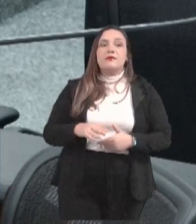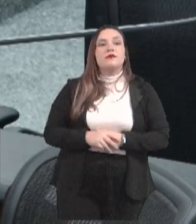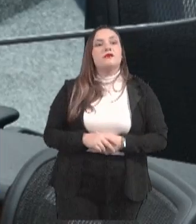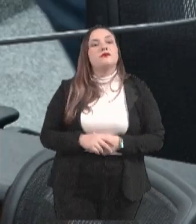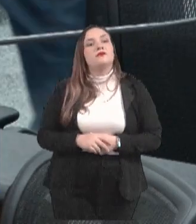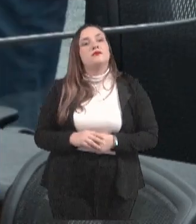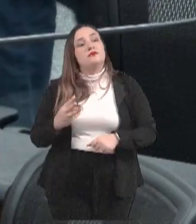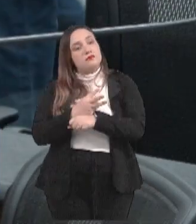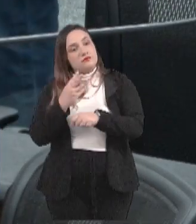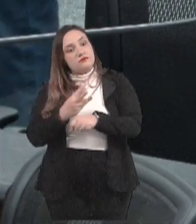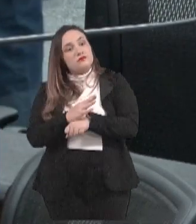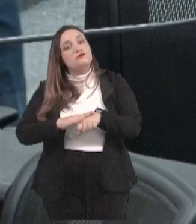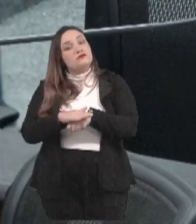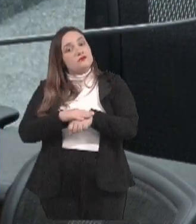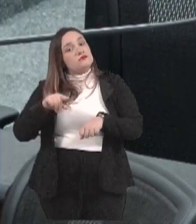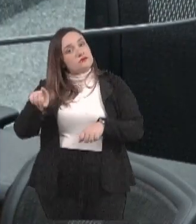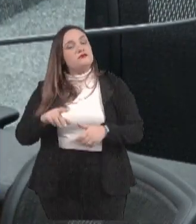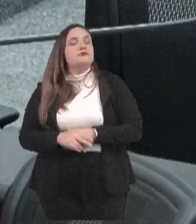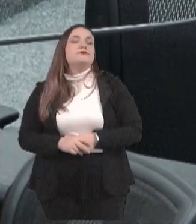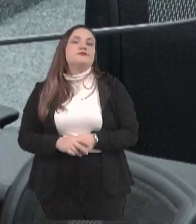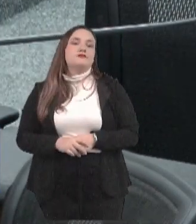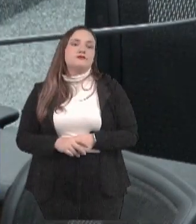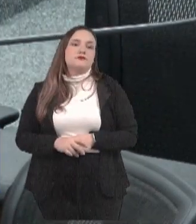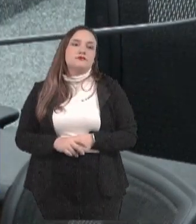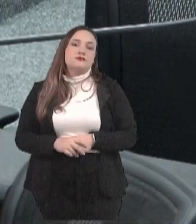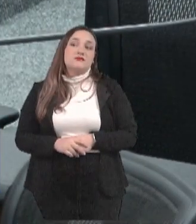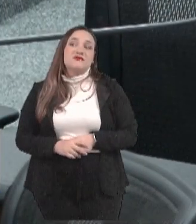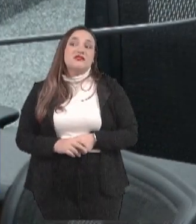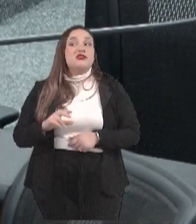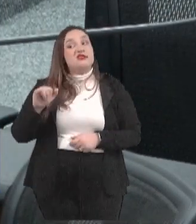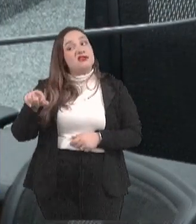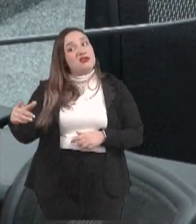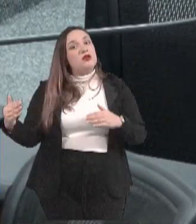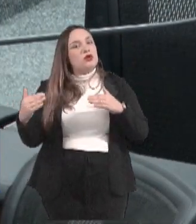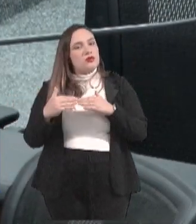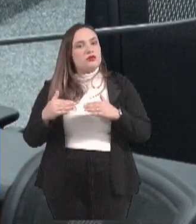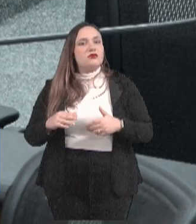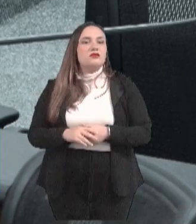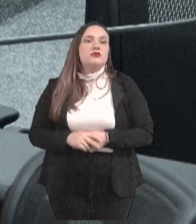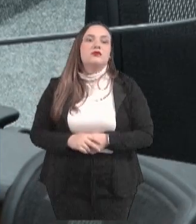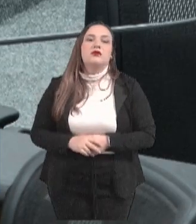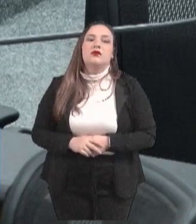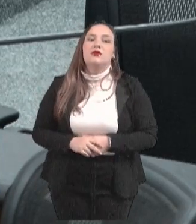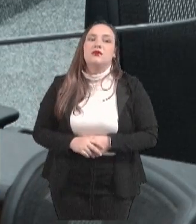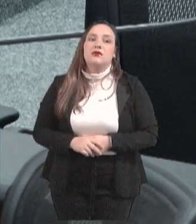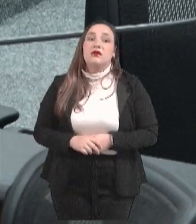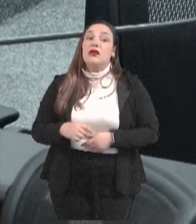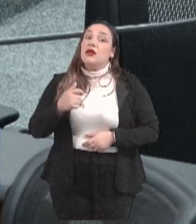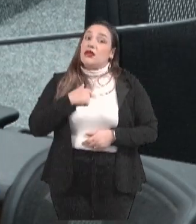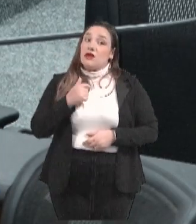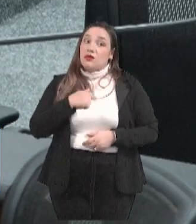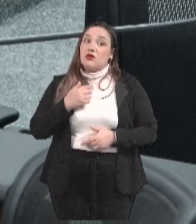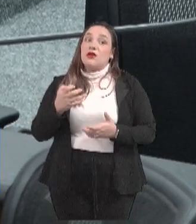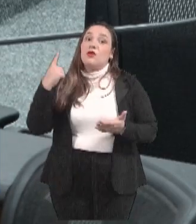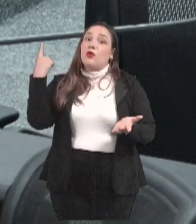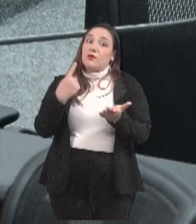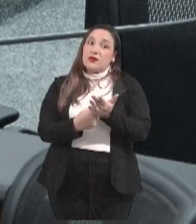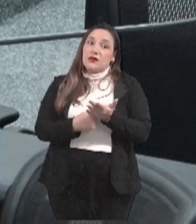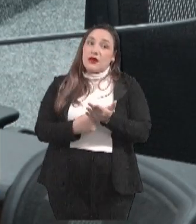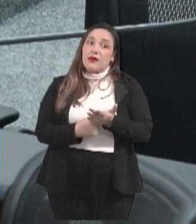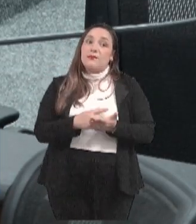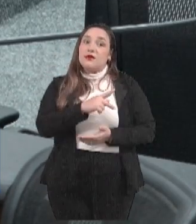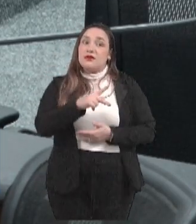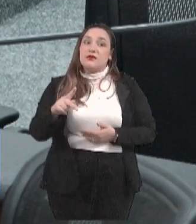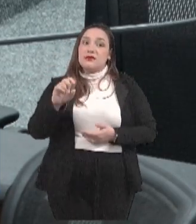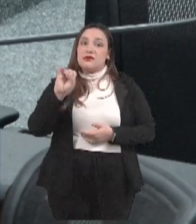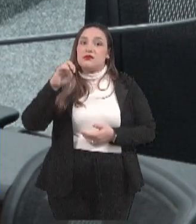zap para me tratar disso com ele. E, se ele achar conveniente, já me coloco à disposição para marcar com o presidente do INCRA,